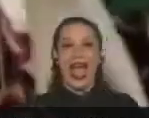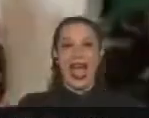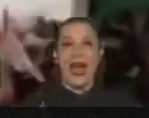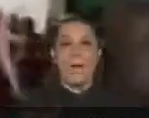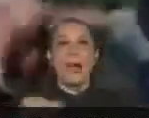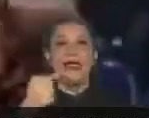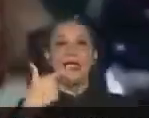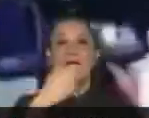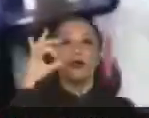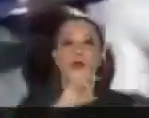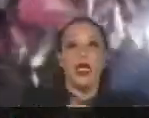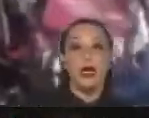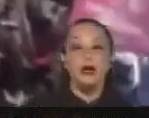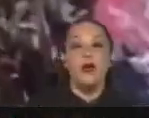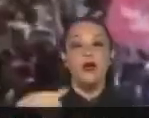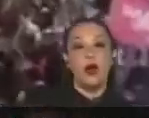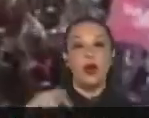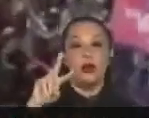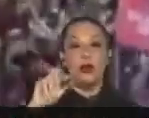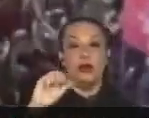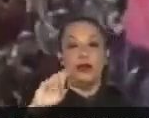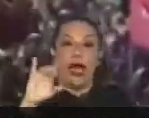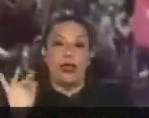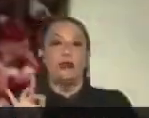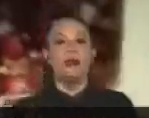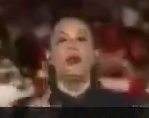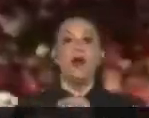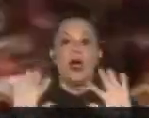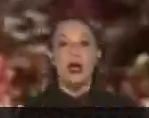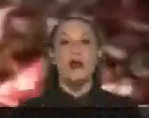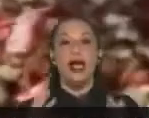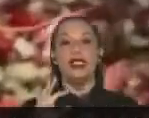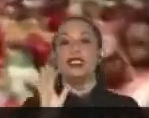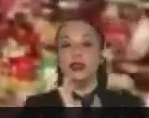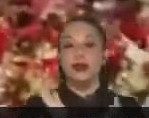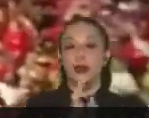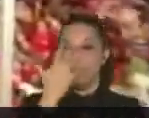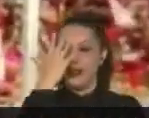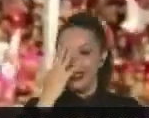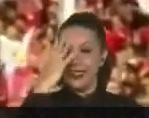72% dos votos válidos, a festa teve direito até a trio elétrico.